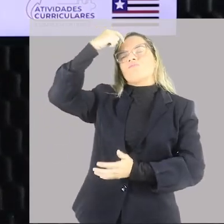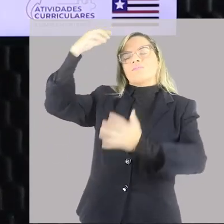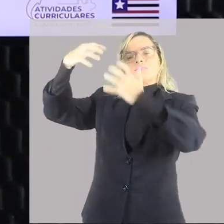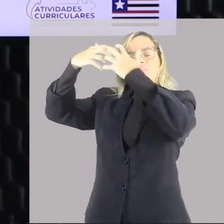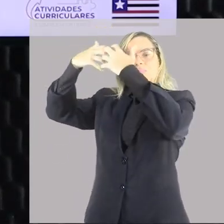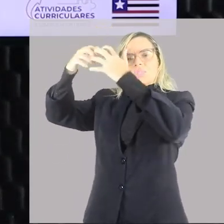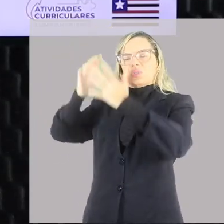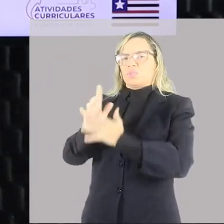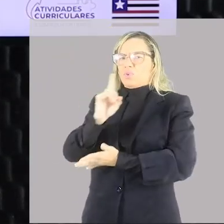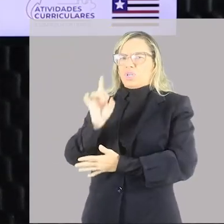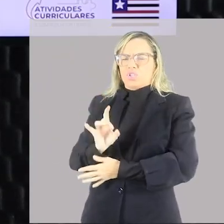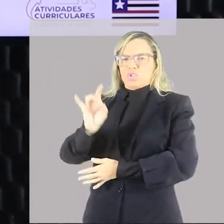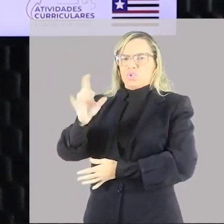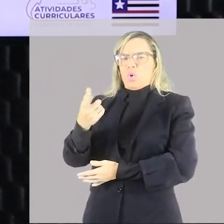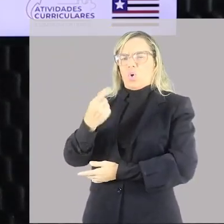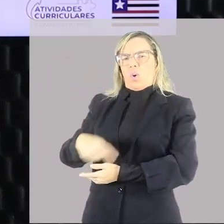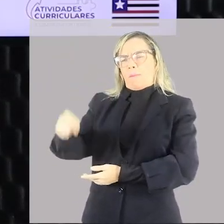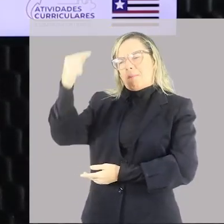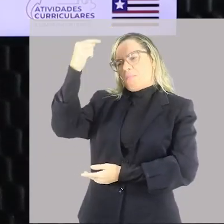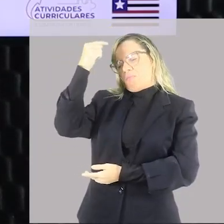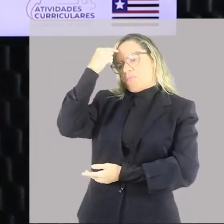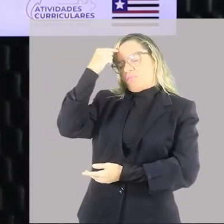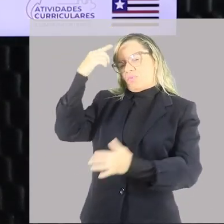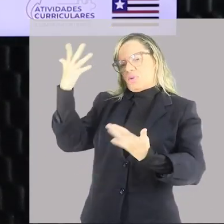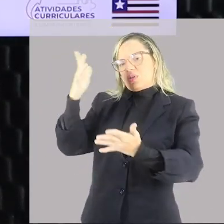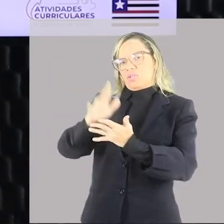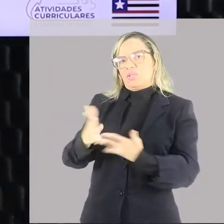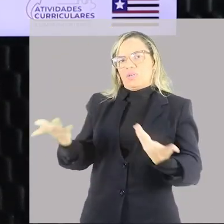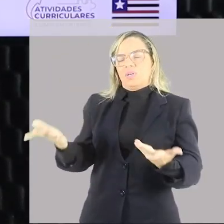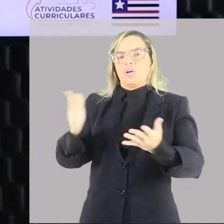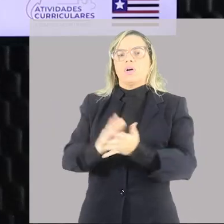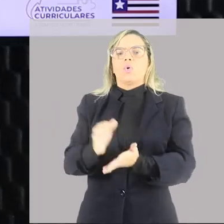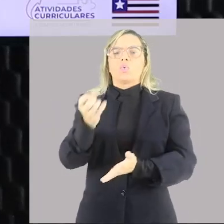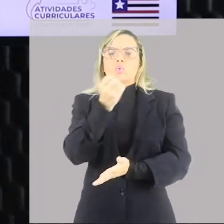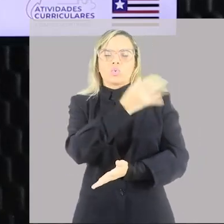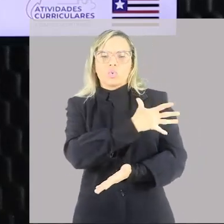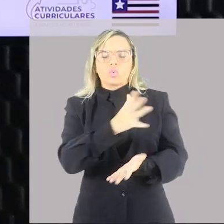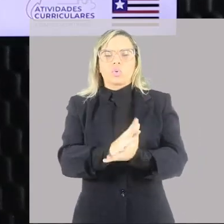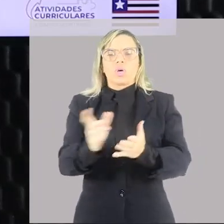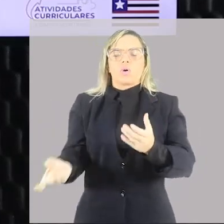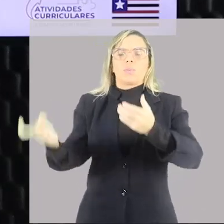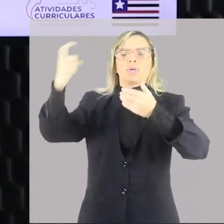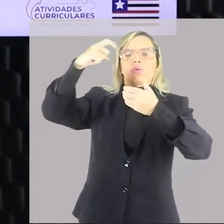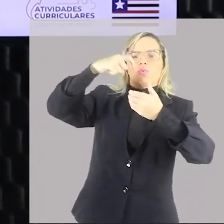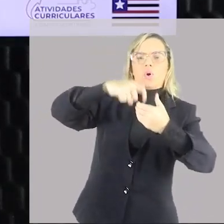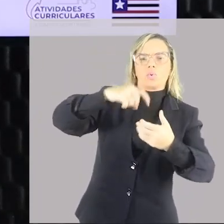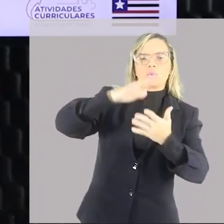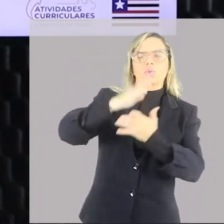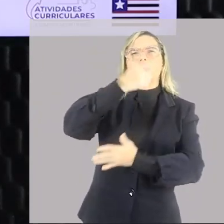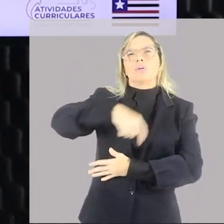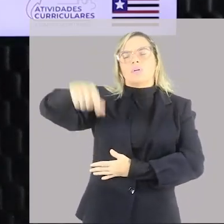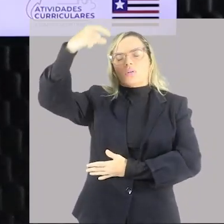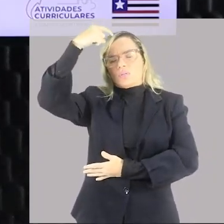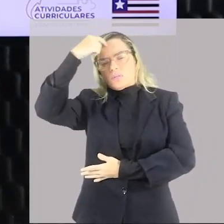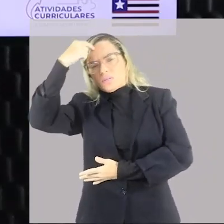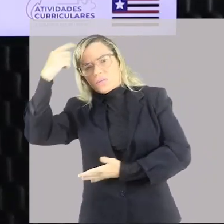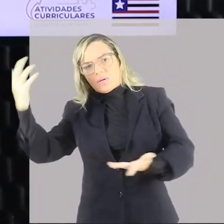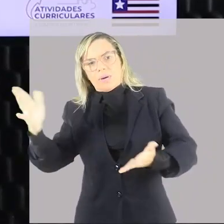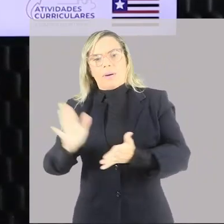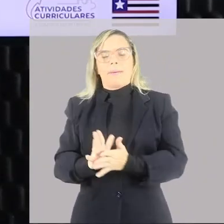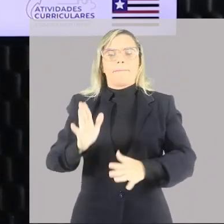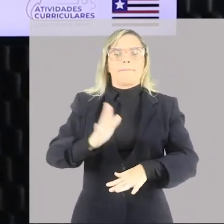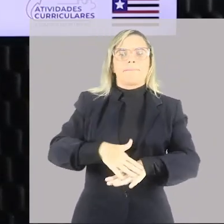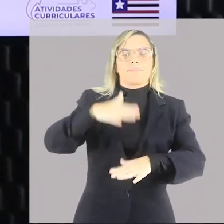somente pensar, certo? É repensar, voltar o pensamento, pensar mais uma